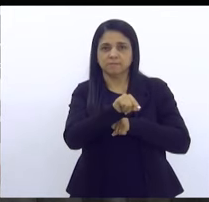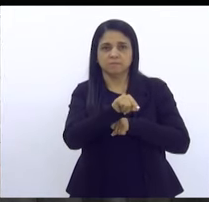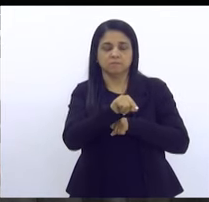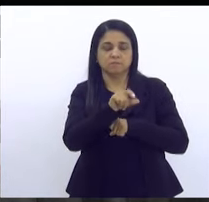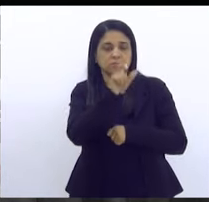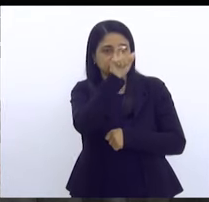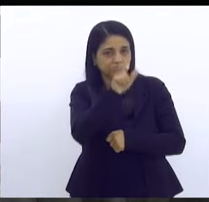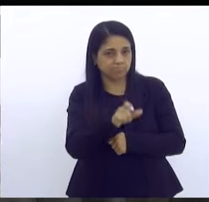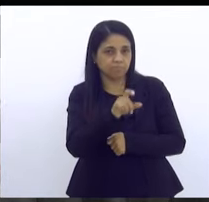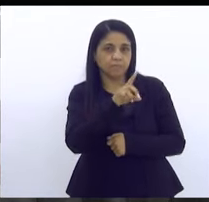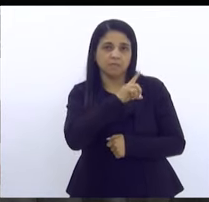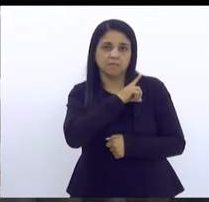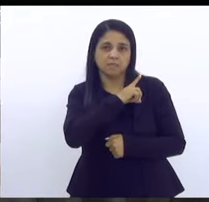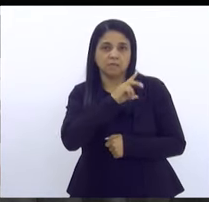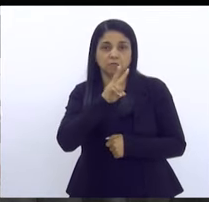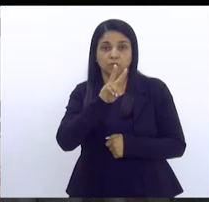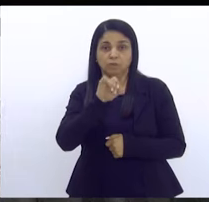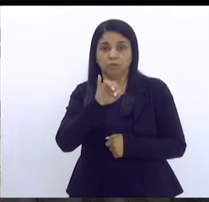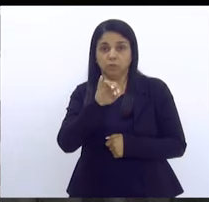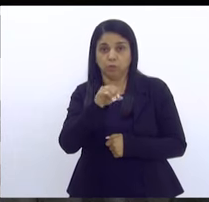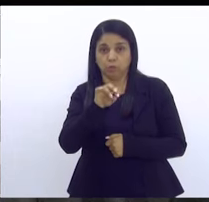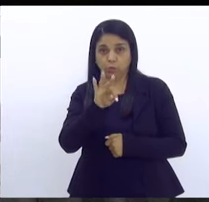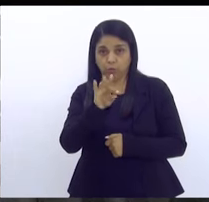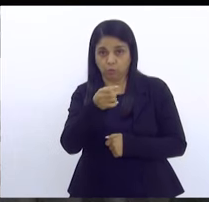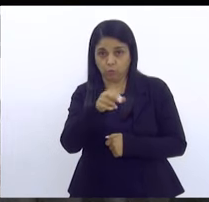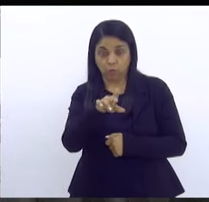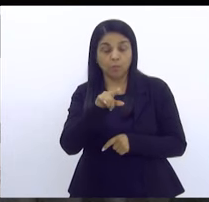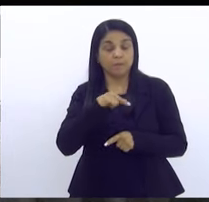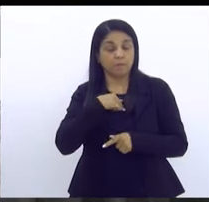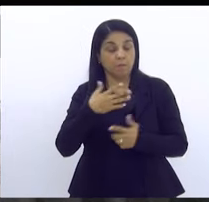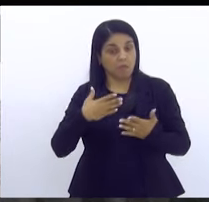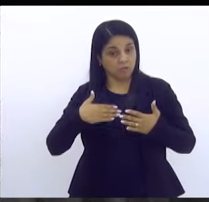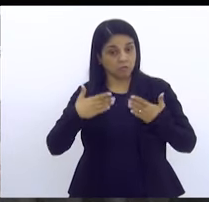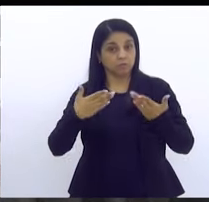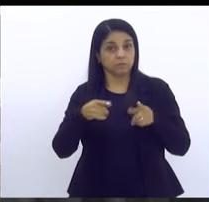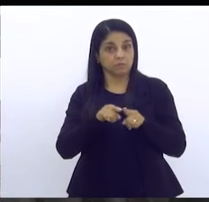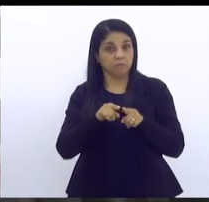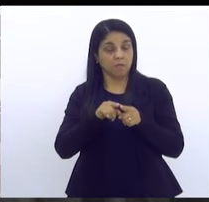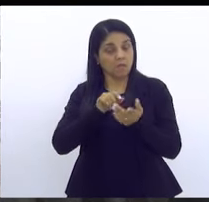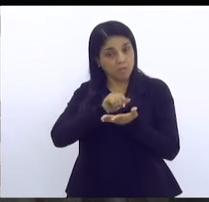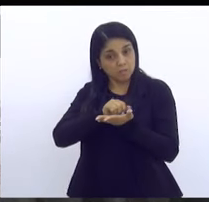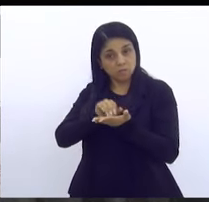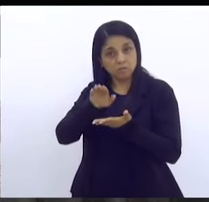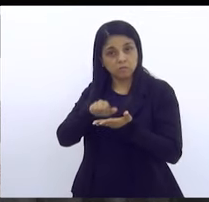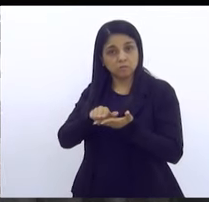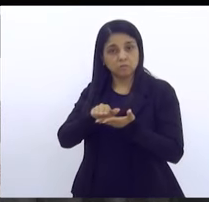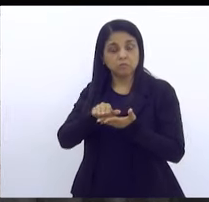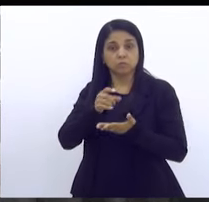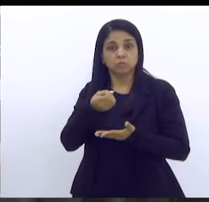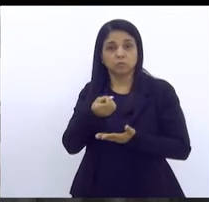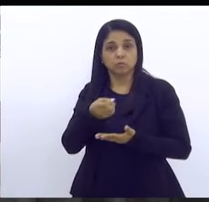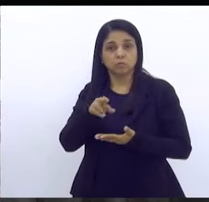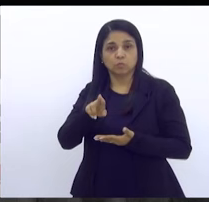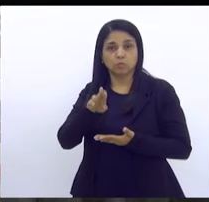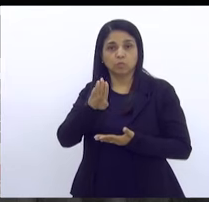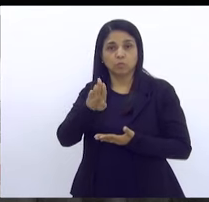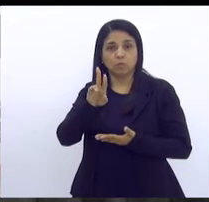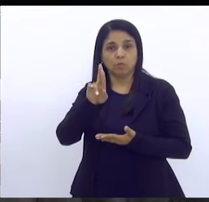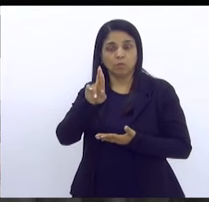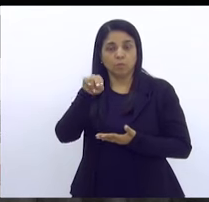Vitor, mas também me surpreendeu muito a exoneração do doutor Bruno